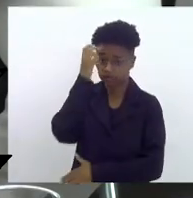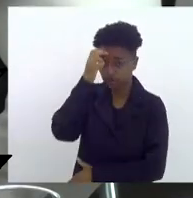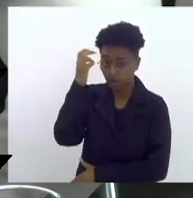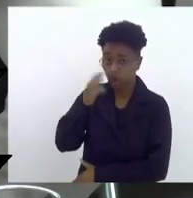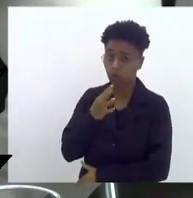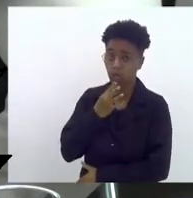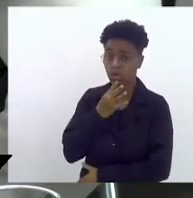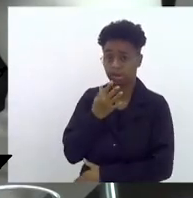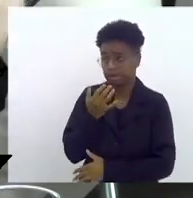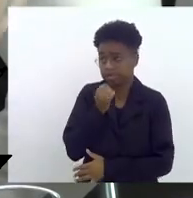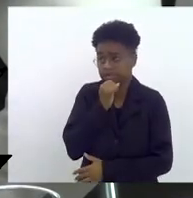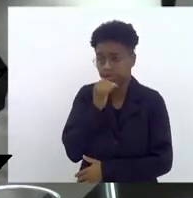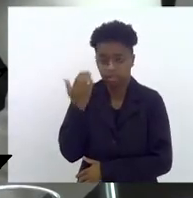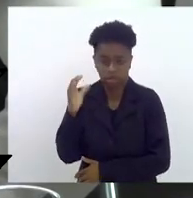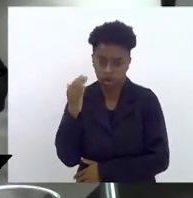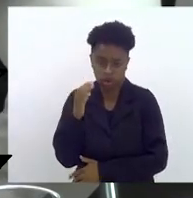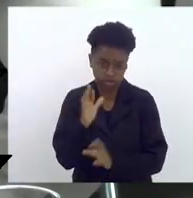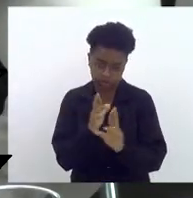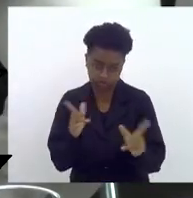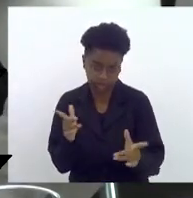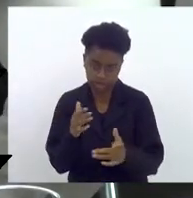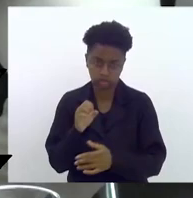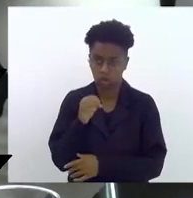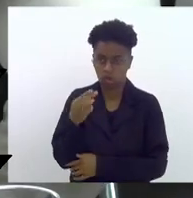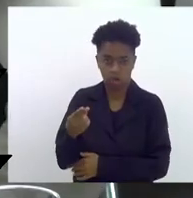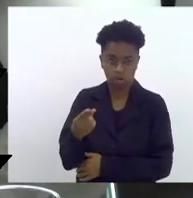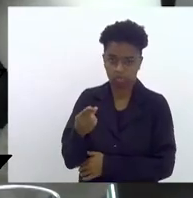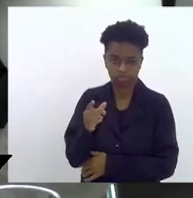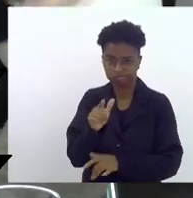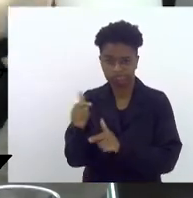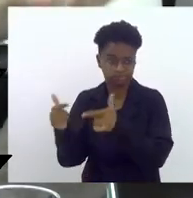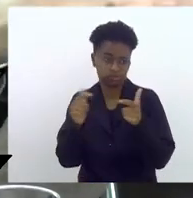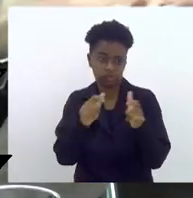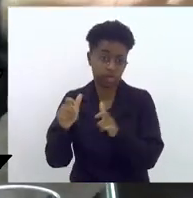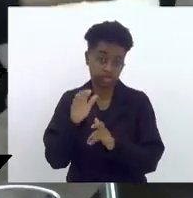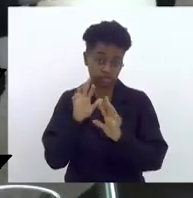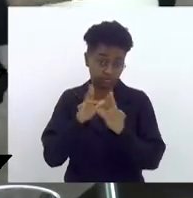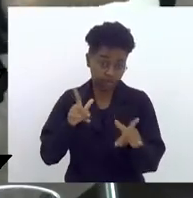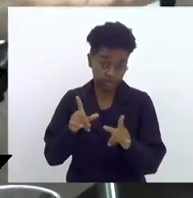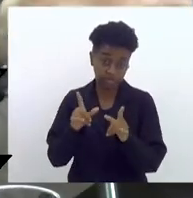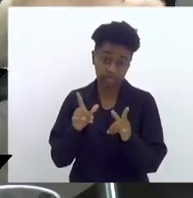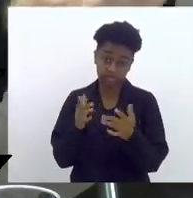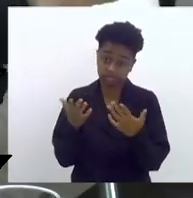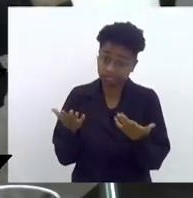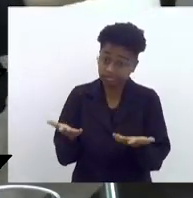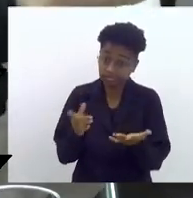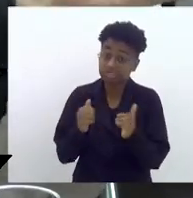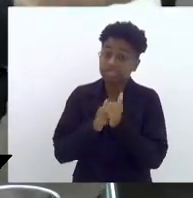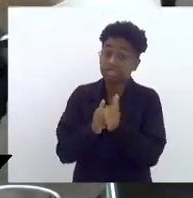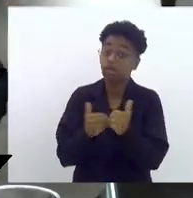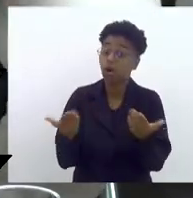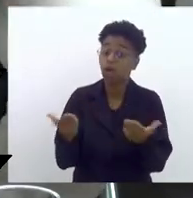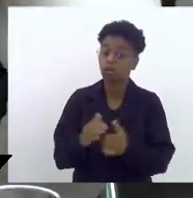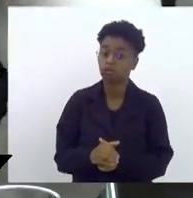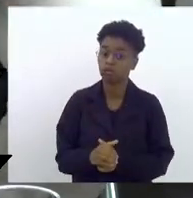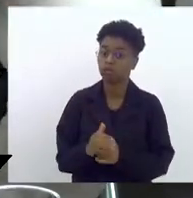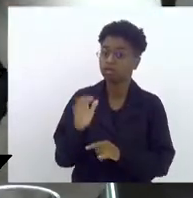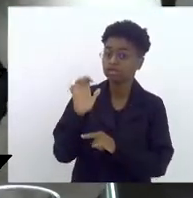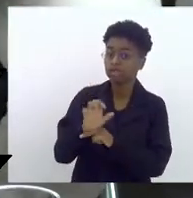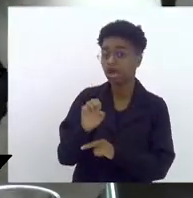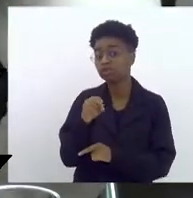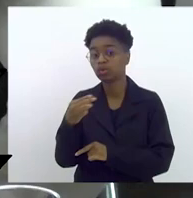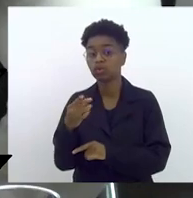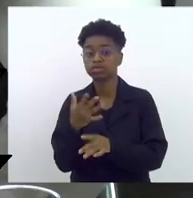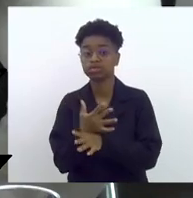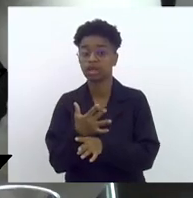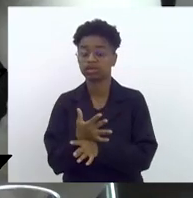no município de Niterói no município de Carmo de Cantagalo etc e a gente segue Qual a do estado onde